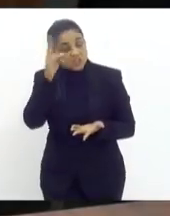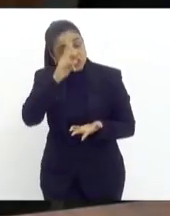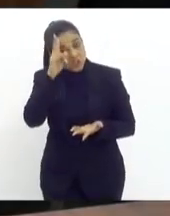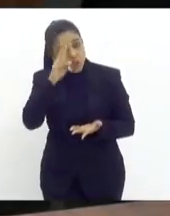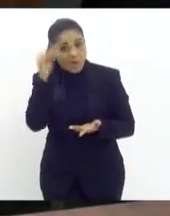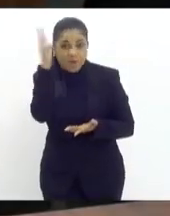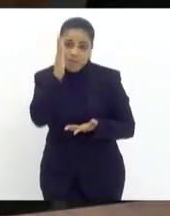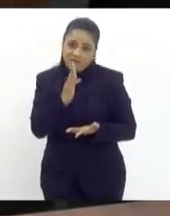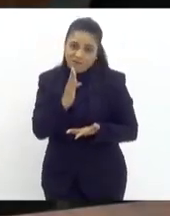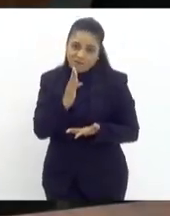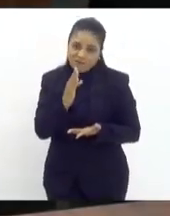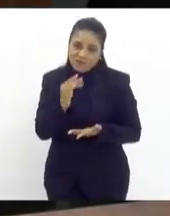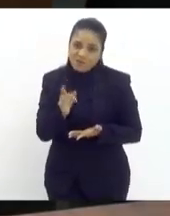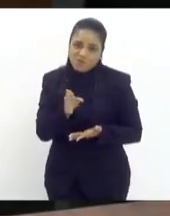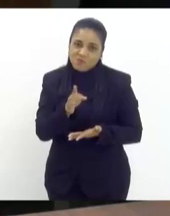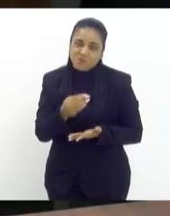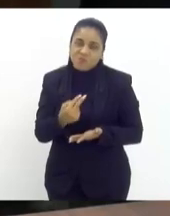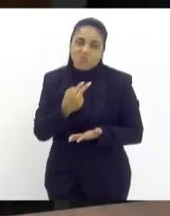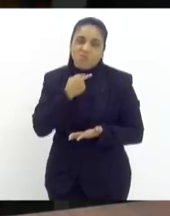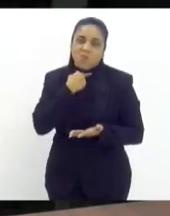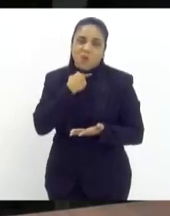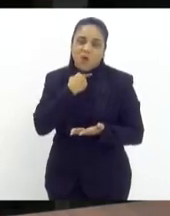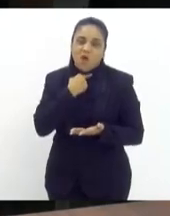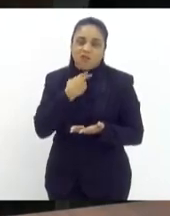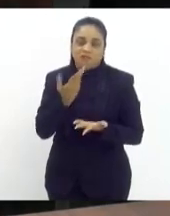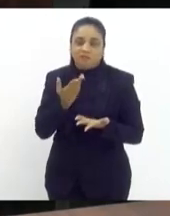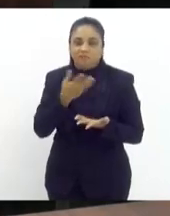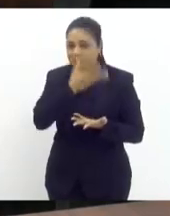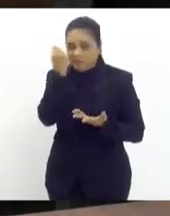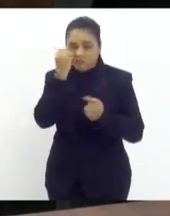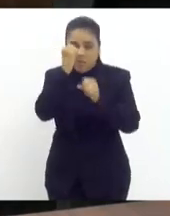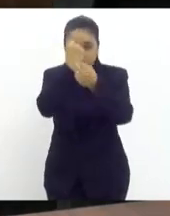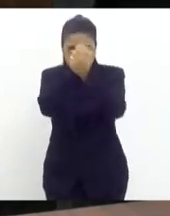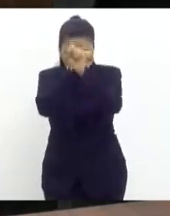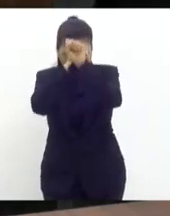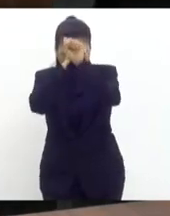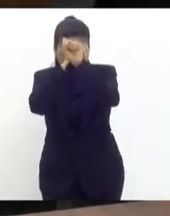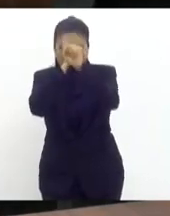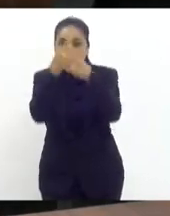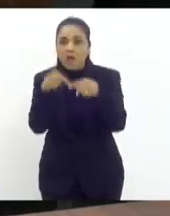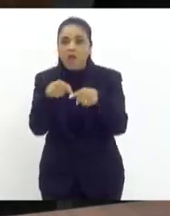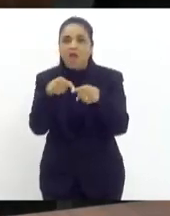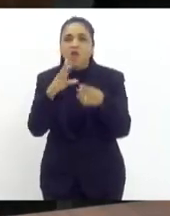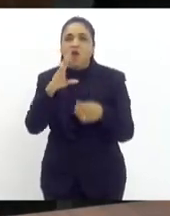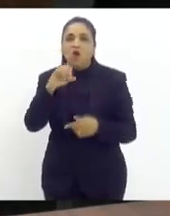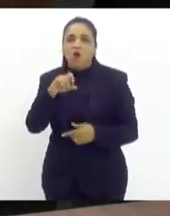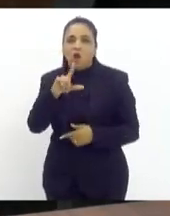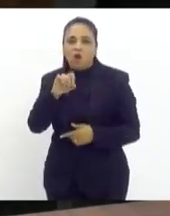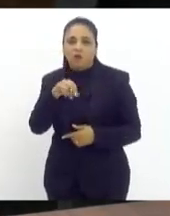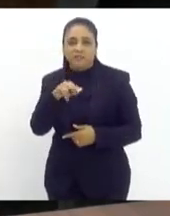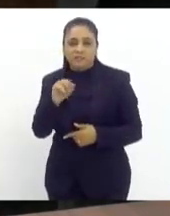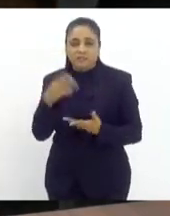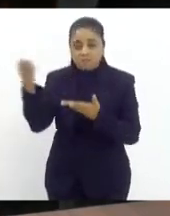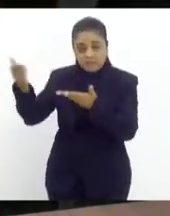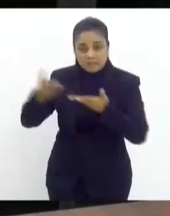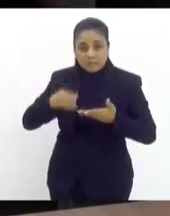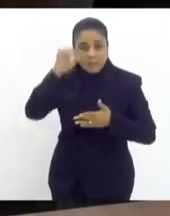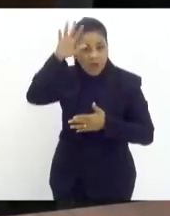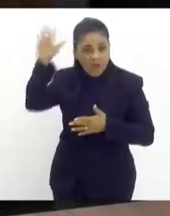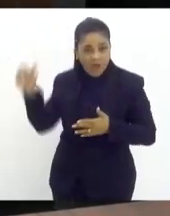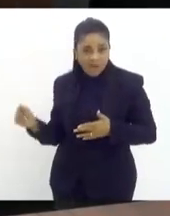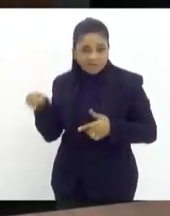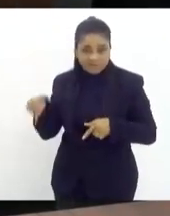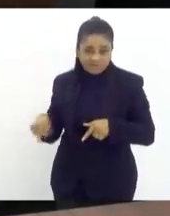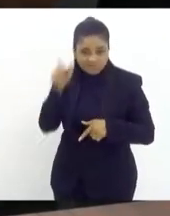Brasil não pode negar o período de escravidão e colonização que foi o país que mais recebeu africanos para serem escravizados